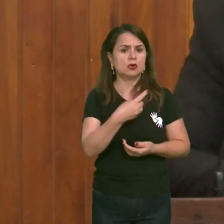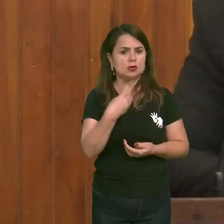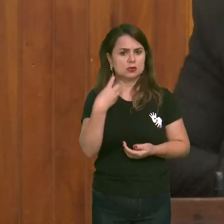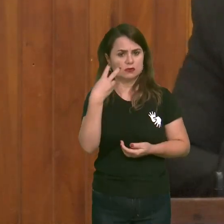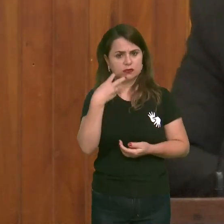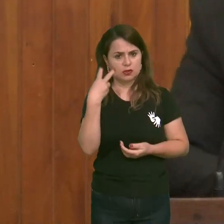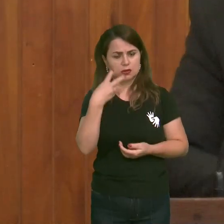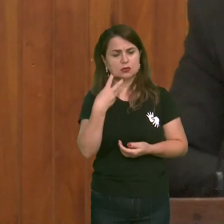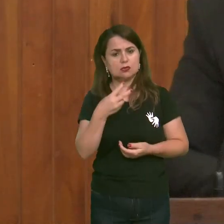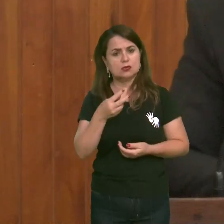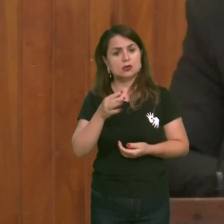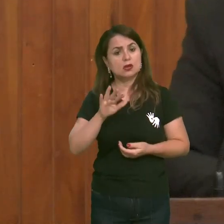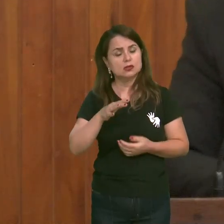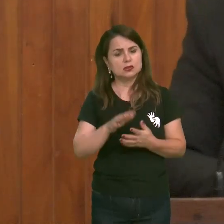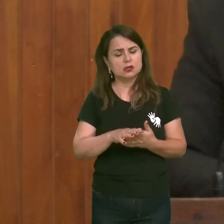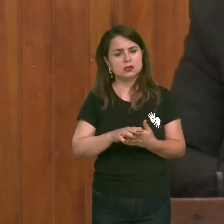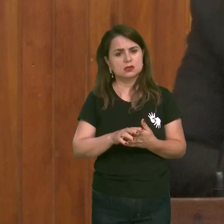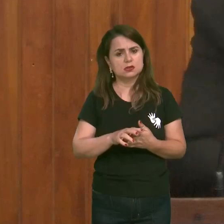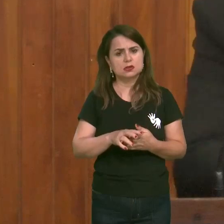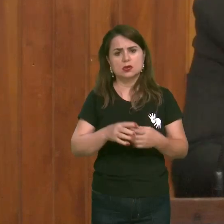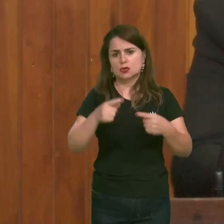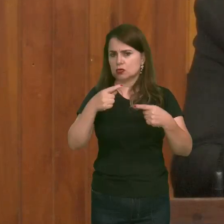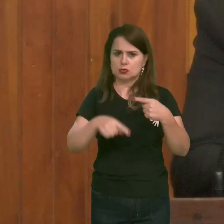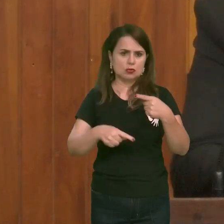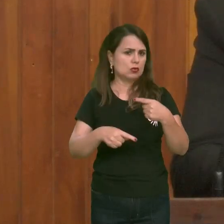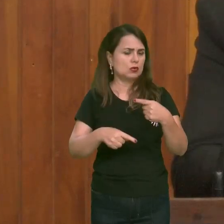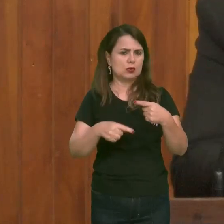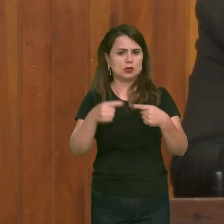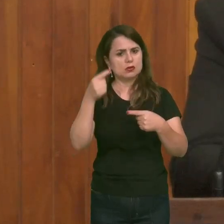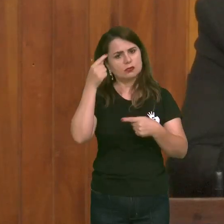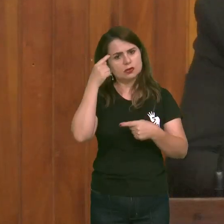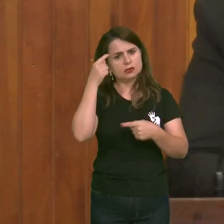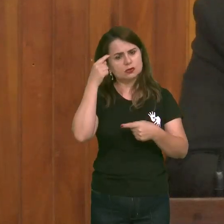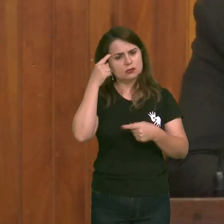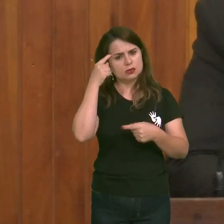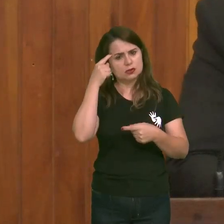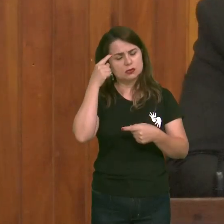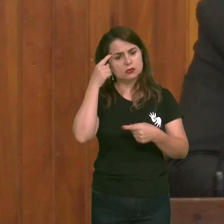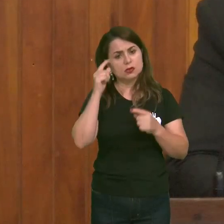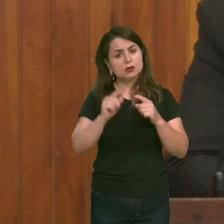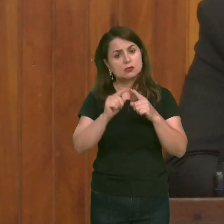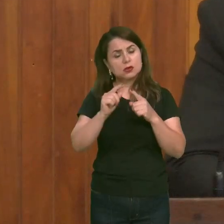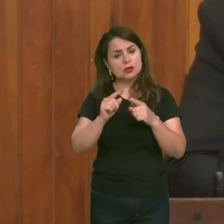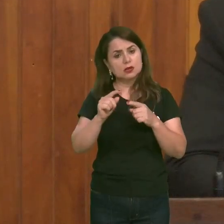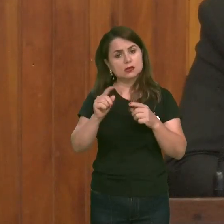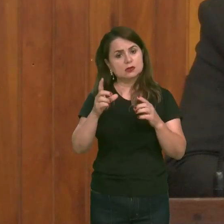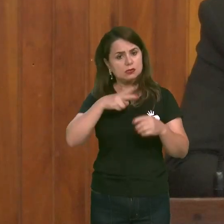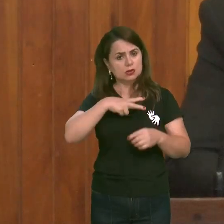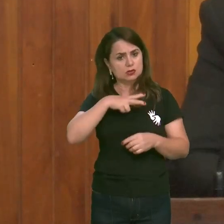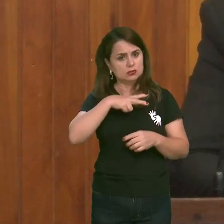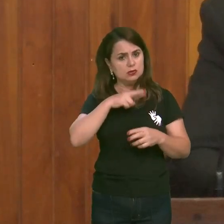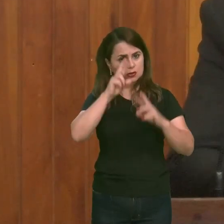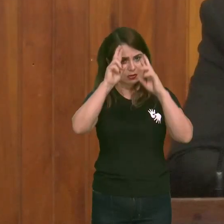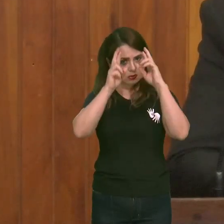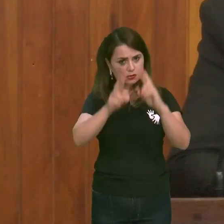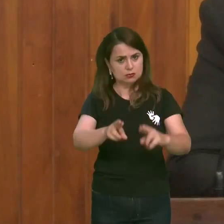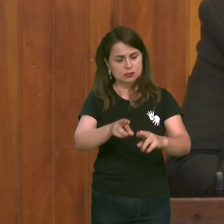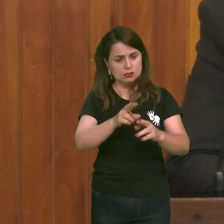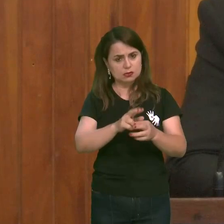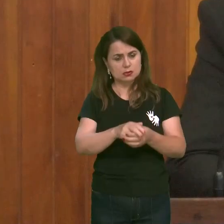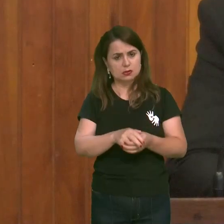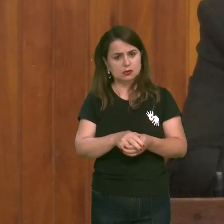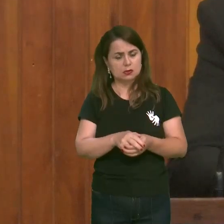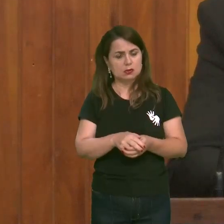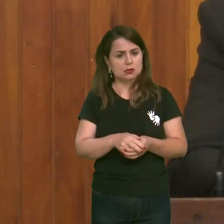discordamos de ideias de posições aqui mas nos Bastidores nos respeitamos nos conhecemos